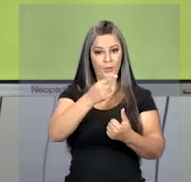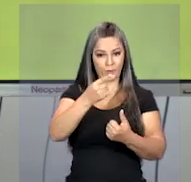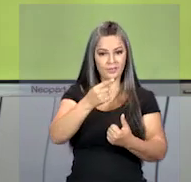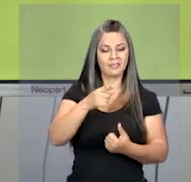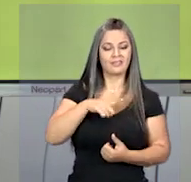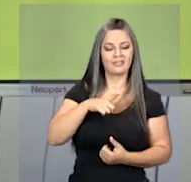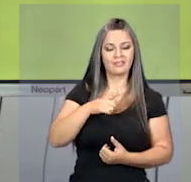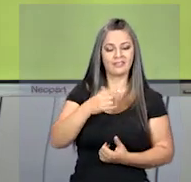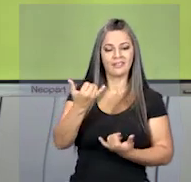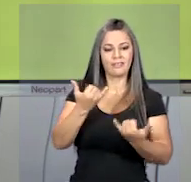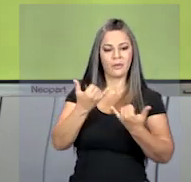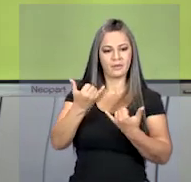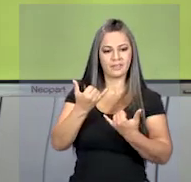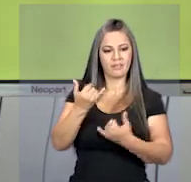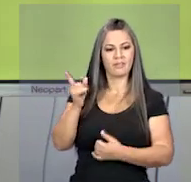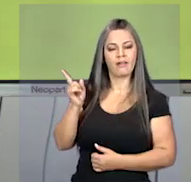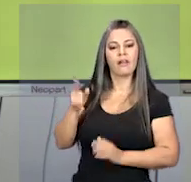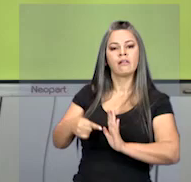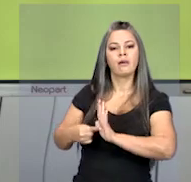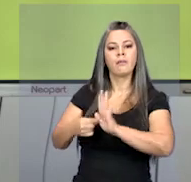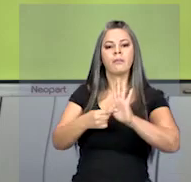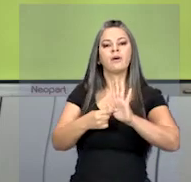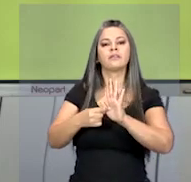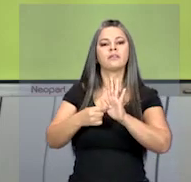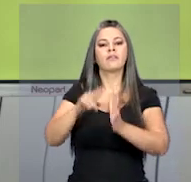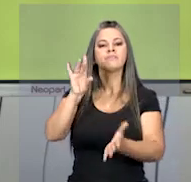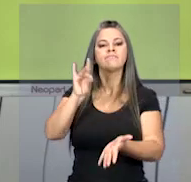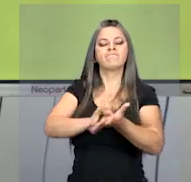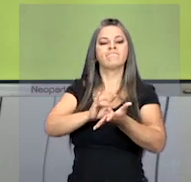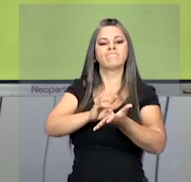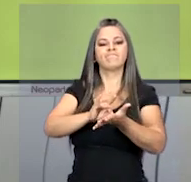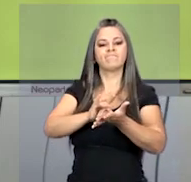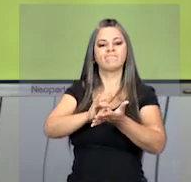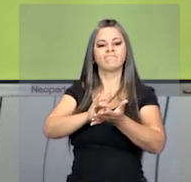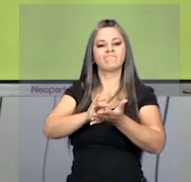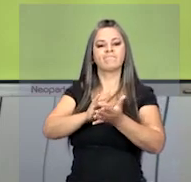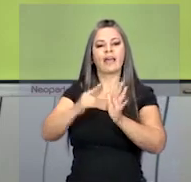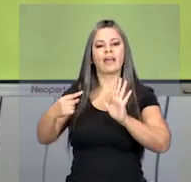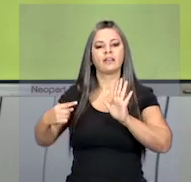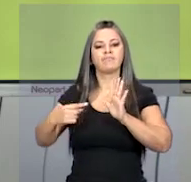aula, denuncia a realidade. É o texto social.